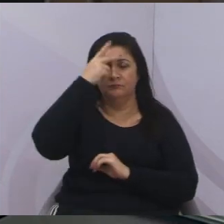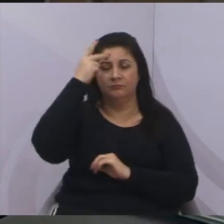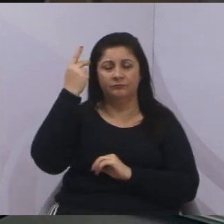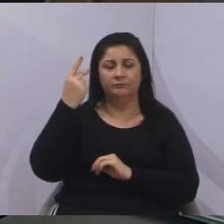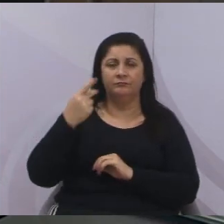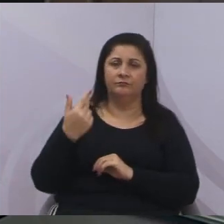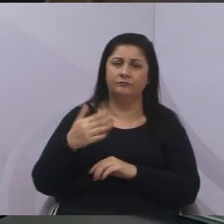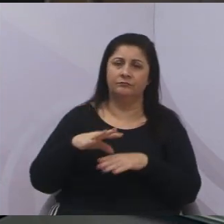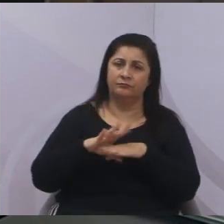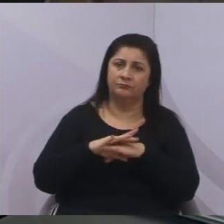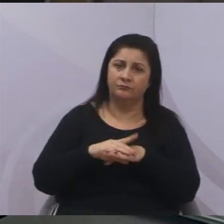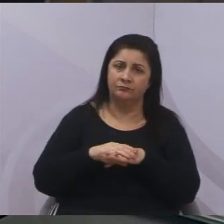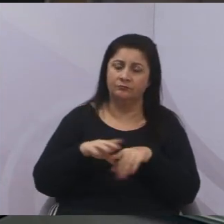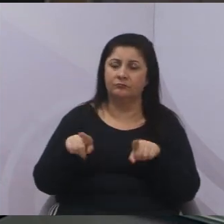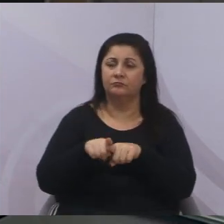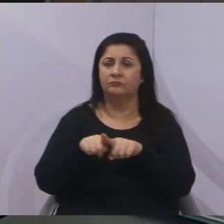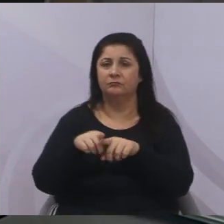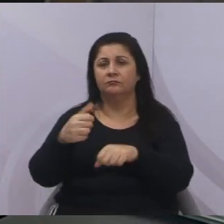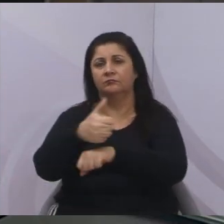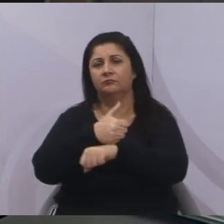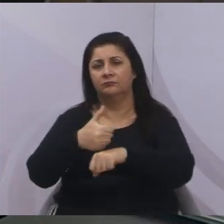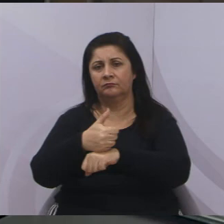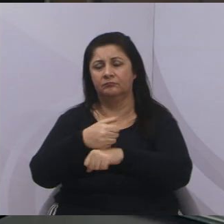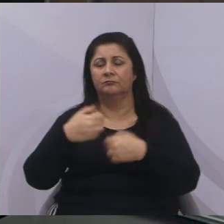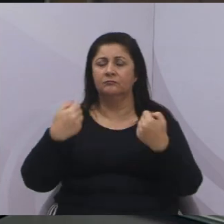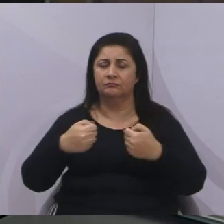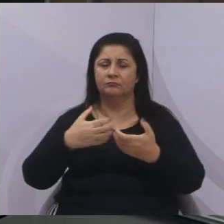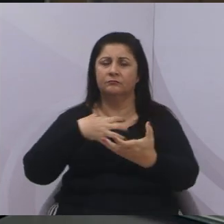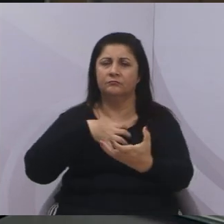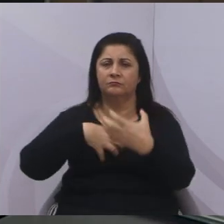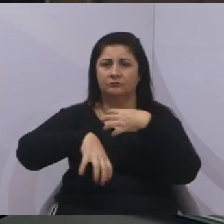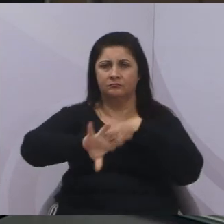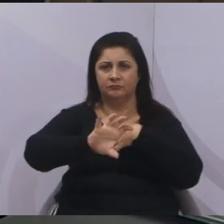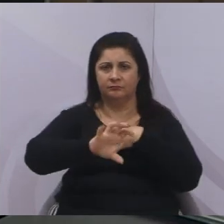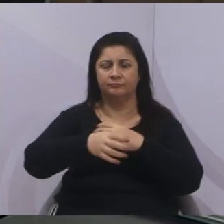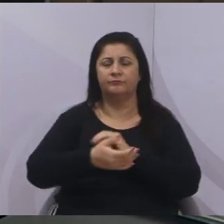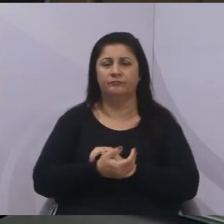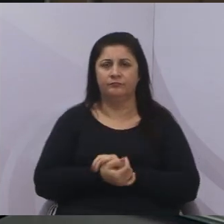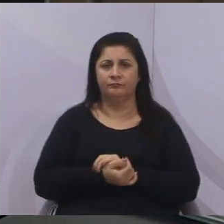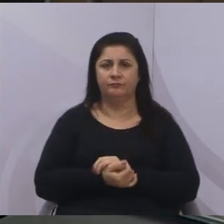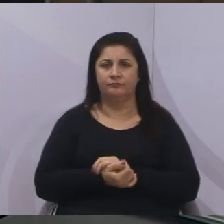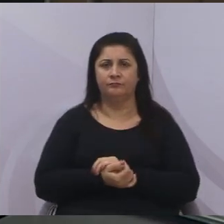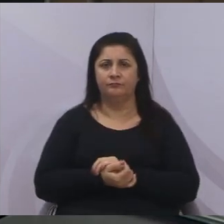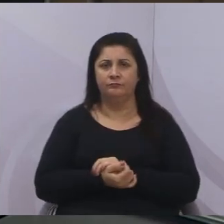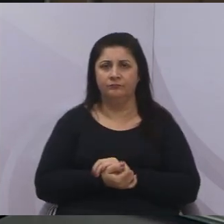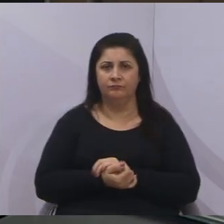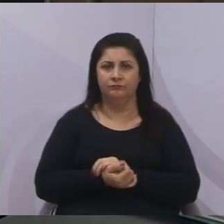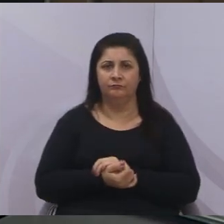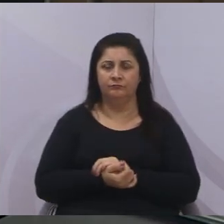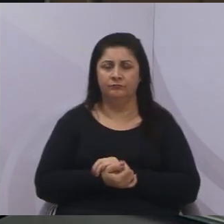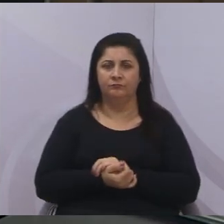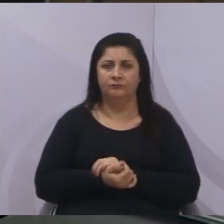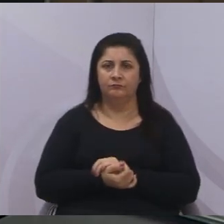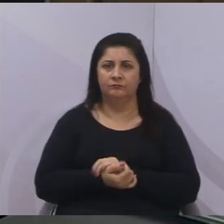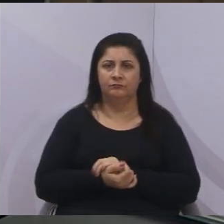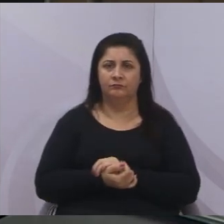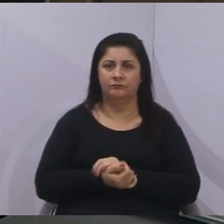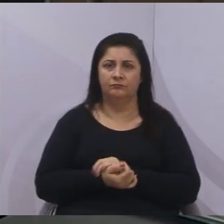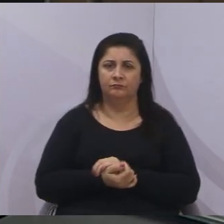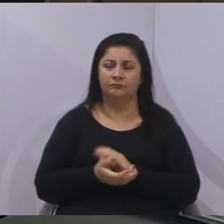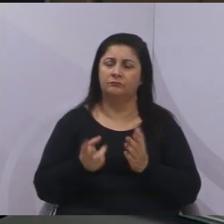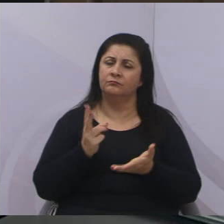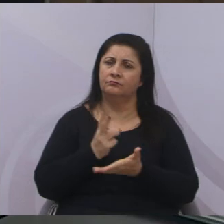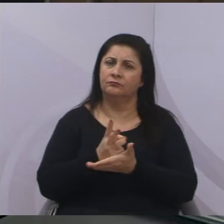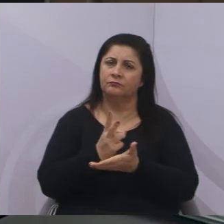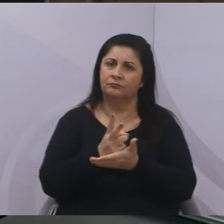e o atendente. Então, tem que haver uma empatia de ambas as partes para que o serviço possa